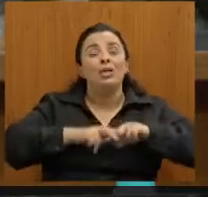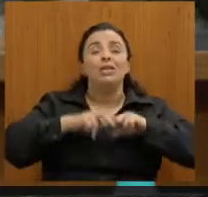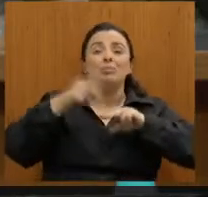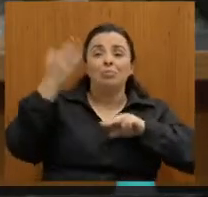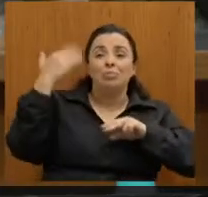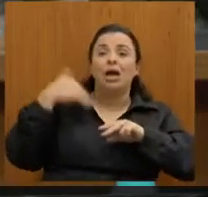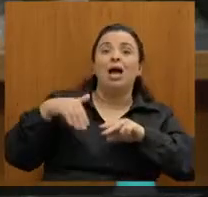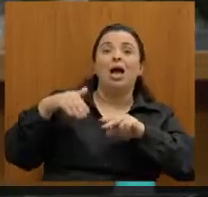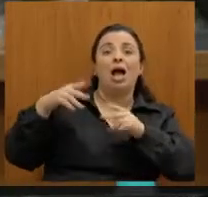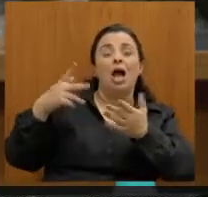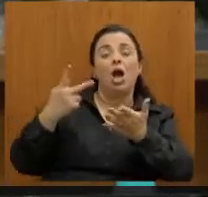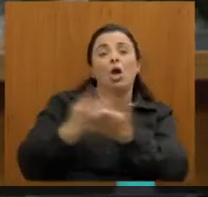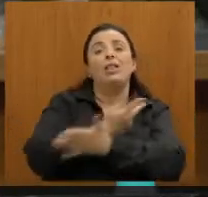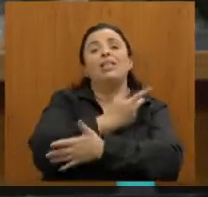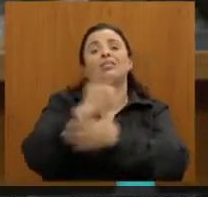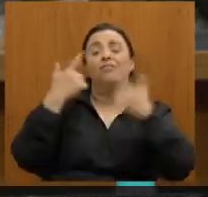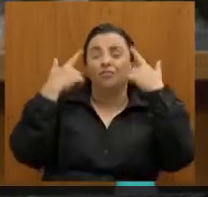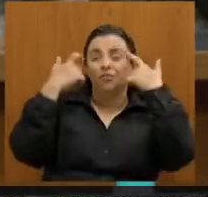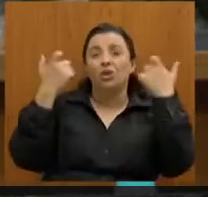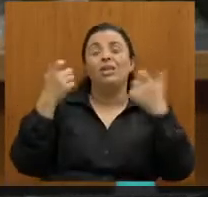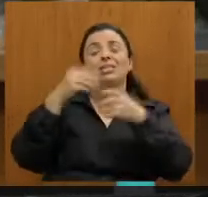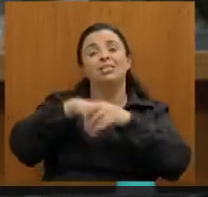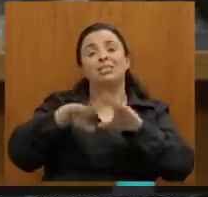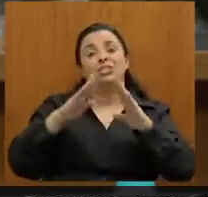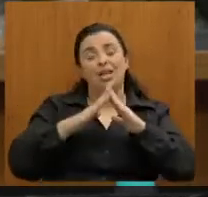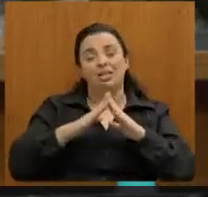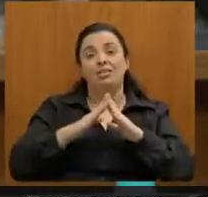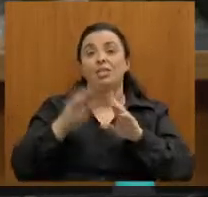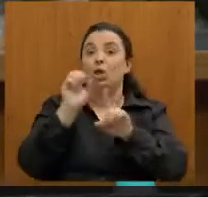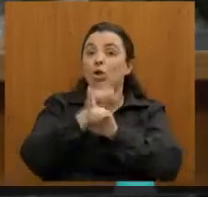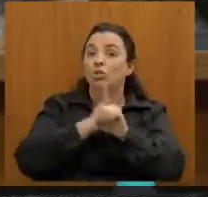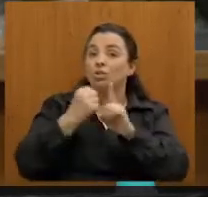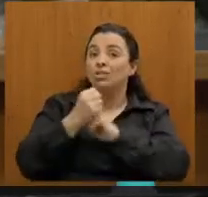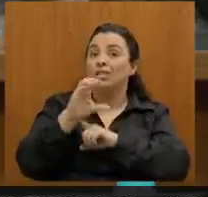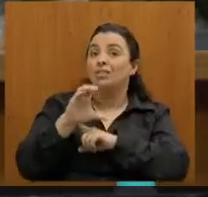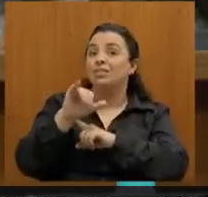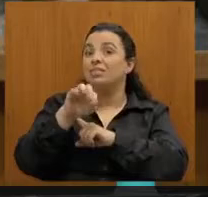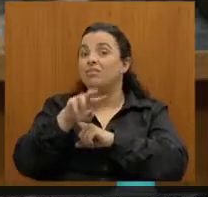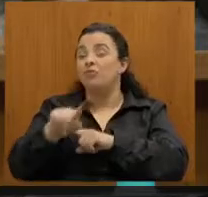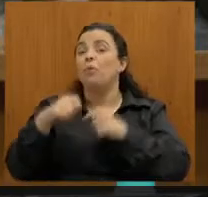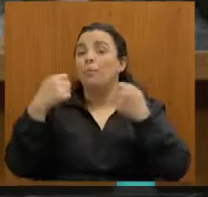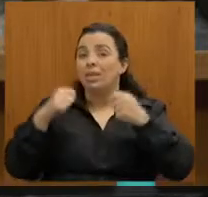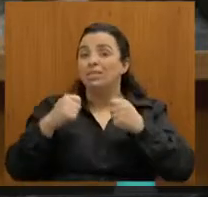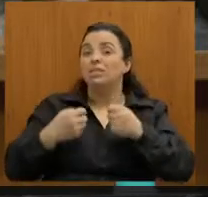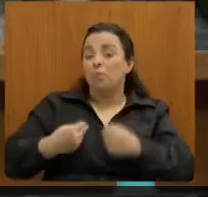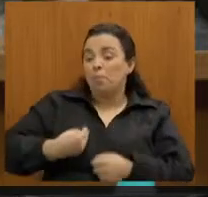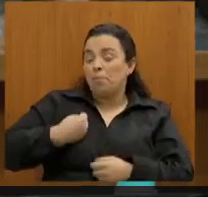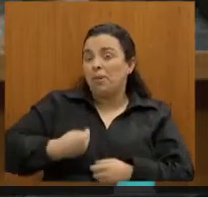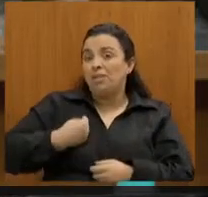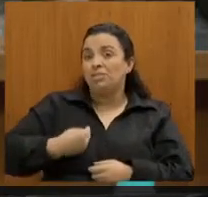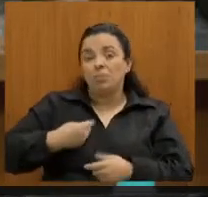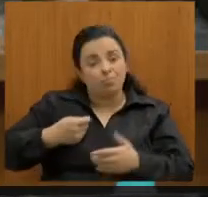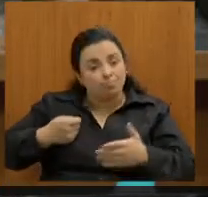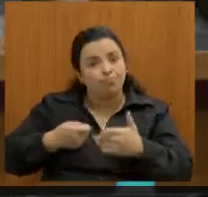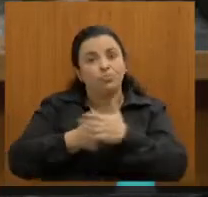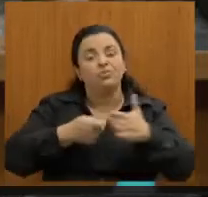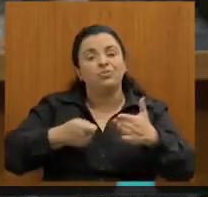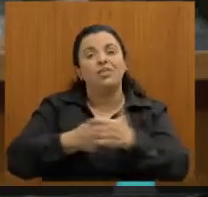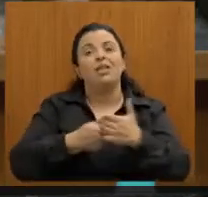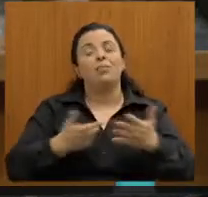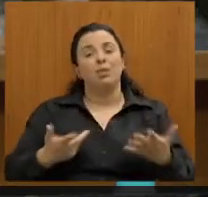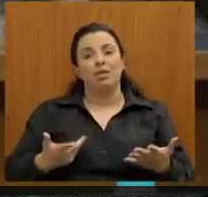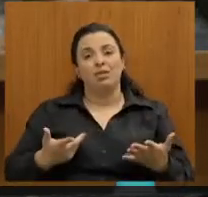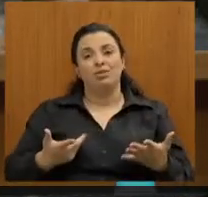que a sociedade civil se envolve assim no enfrentamento eu e mais que a sociedade